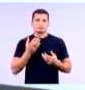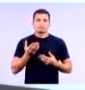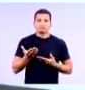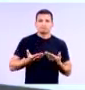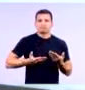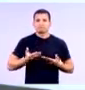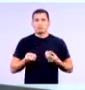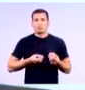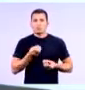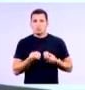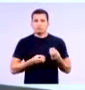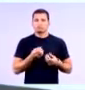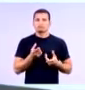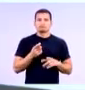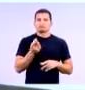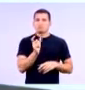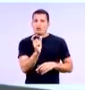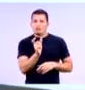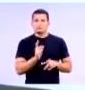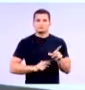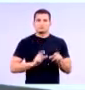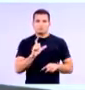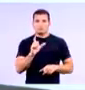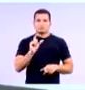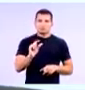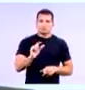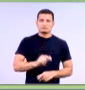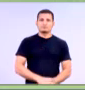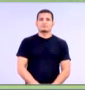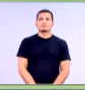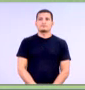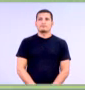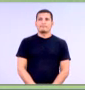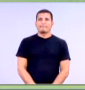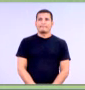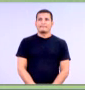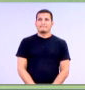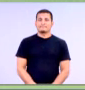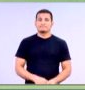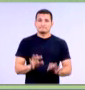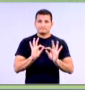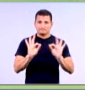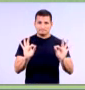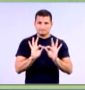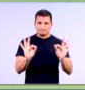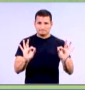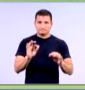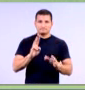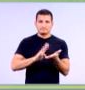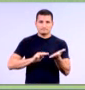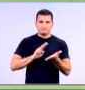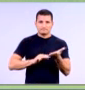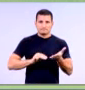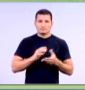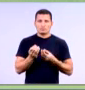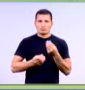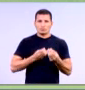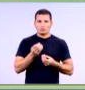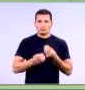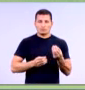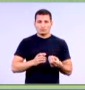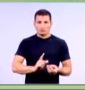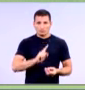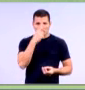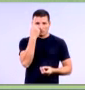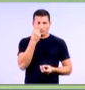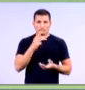essas nomenclaturas, né? Com essas nomenclaturas todas. Bem, gente, a sintaxe do método, gente. Como eu crio um